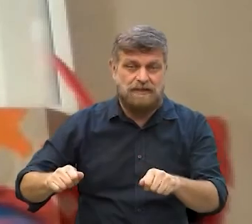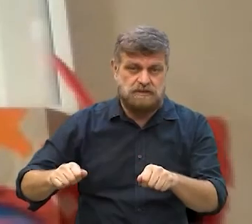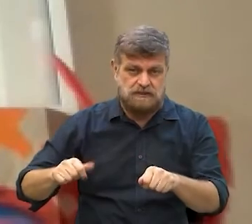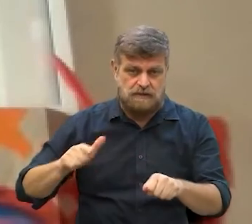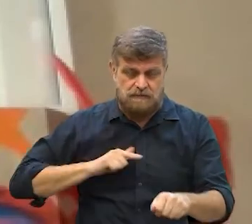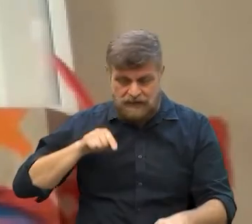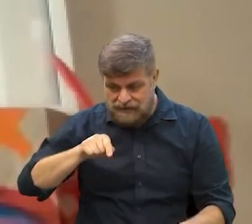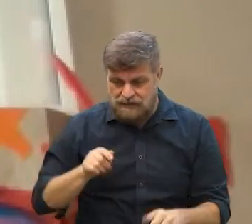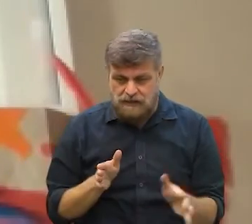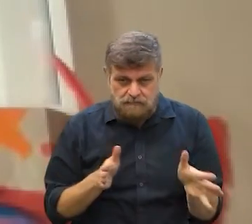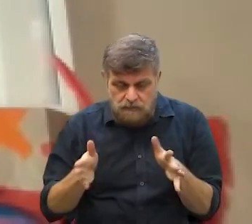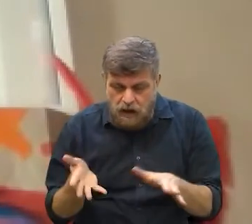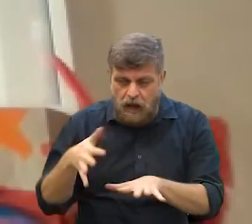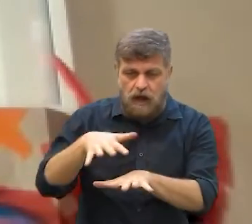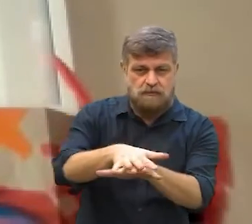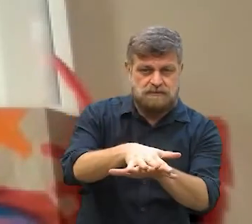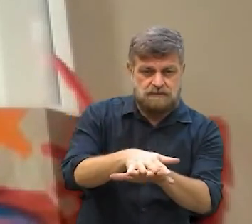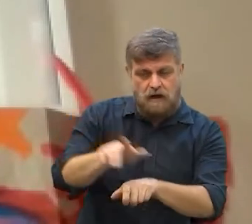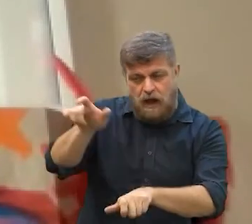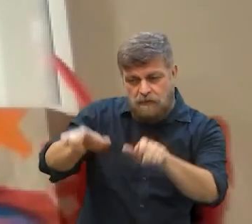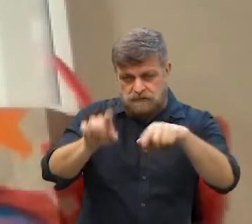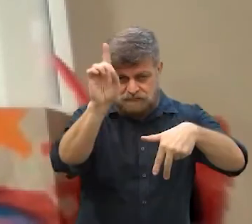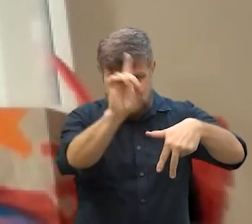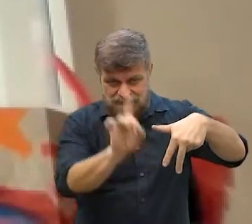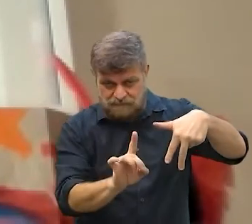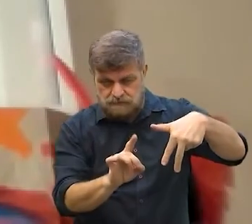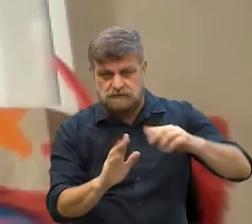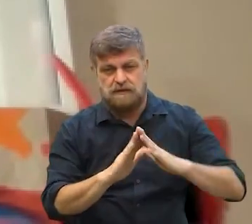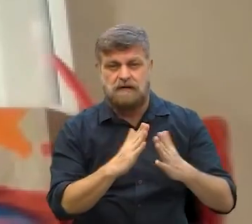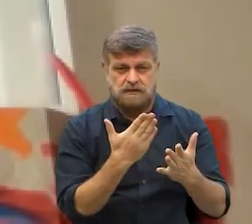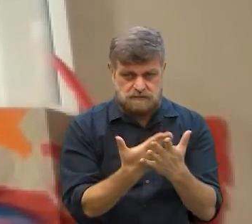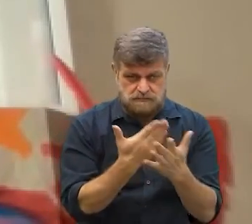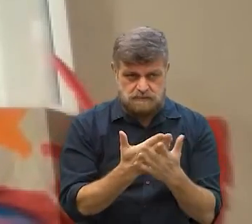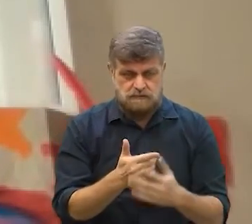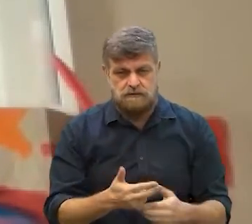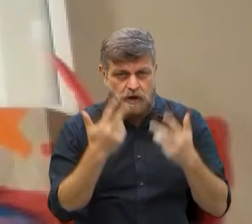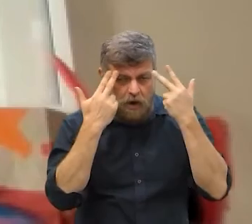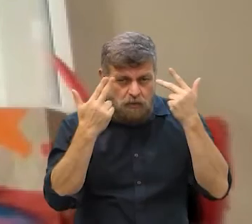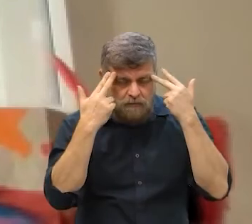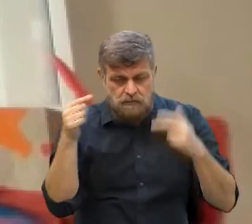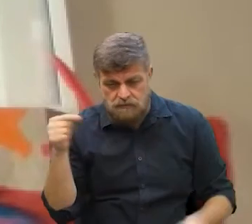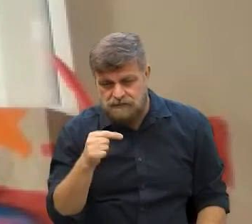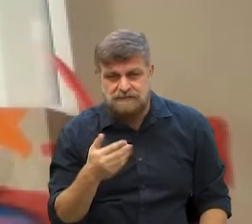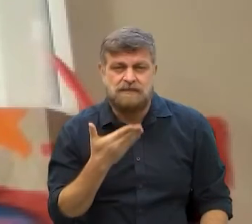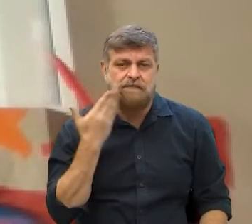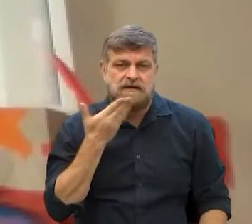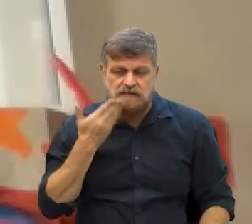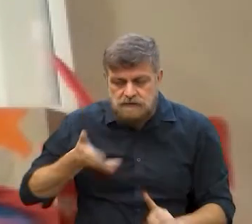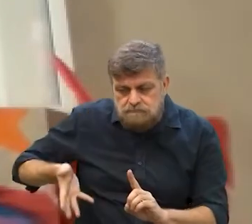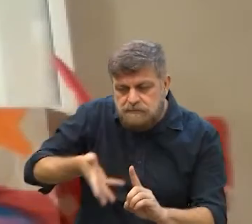a inclusão, no caso da pessoa com deficiência, as escolas comuns, seja